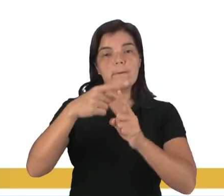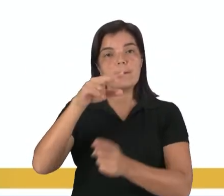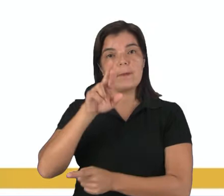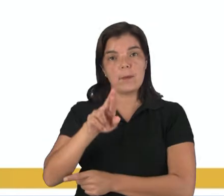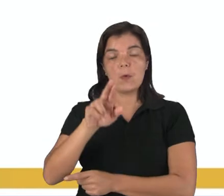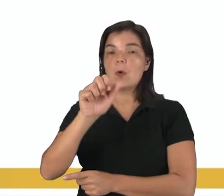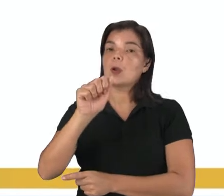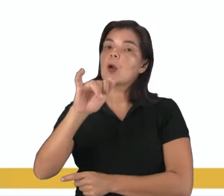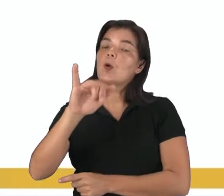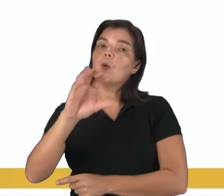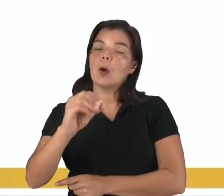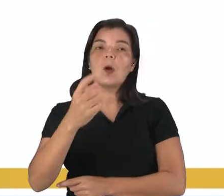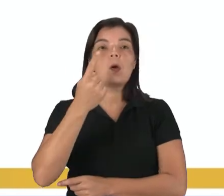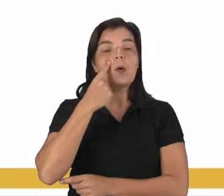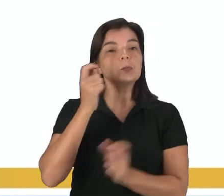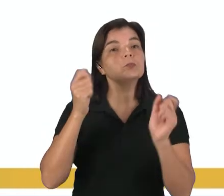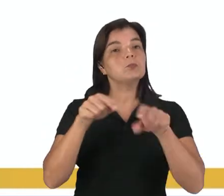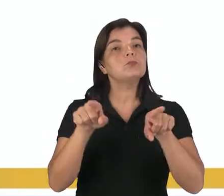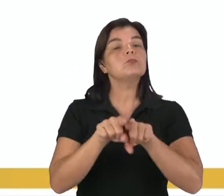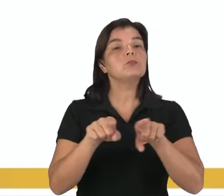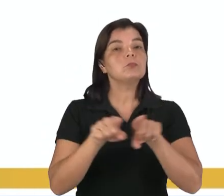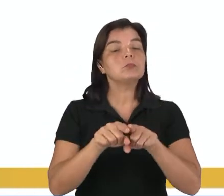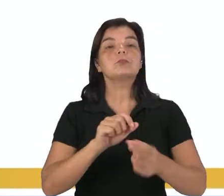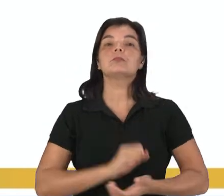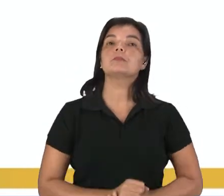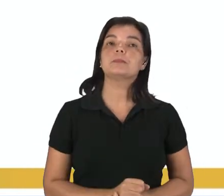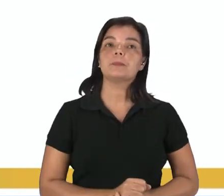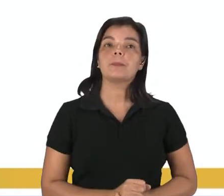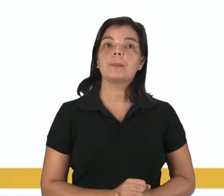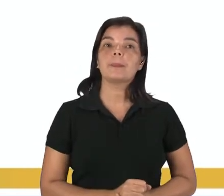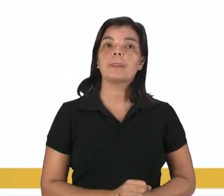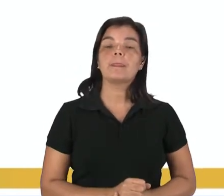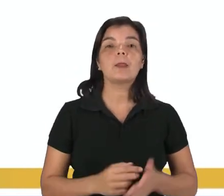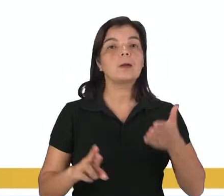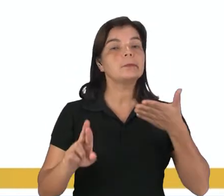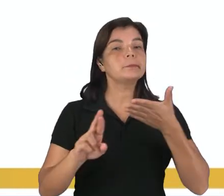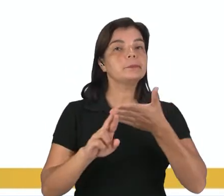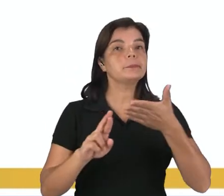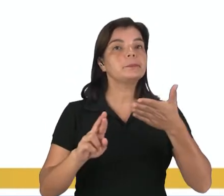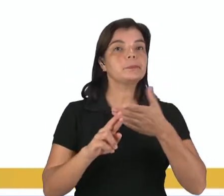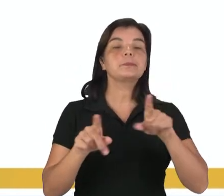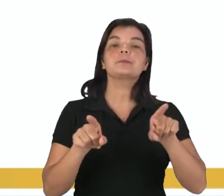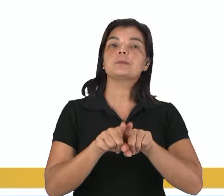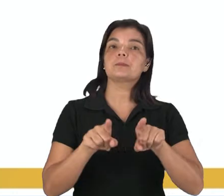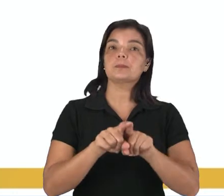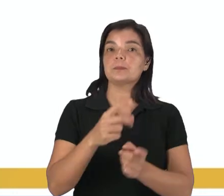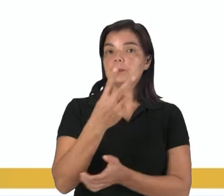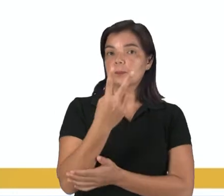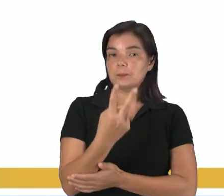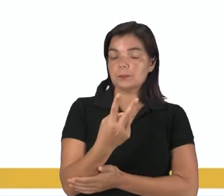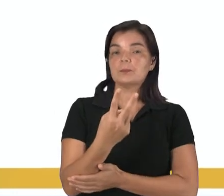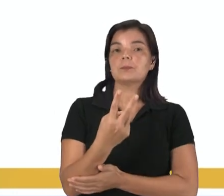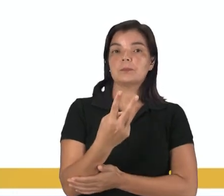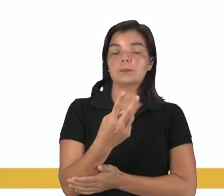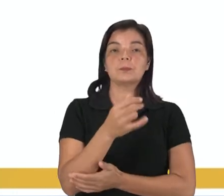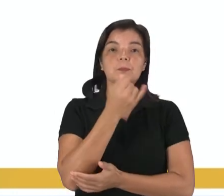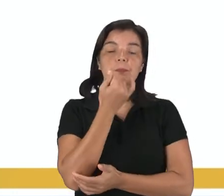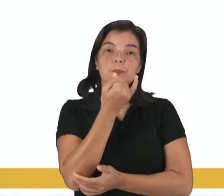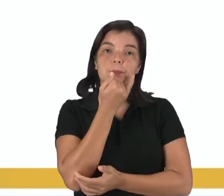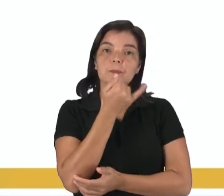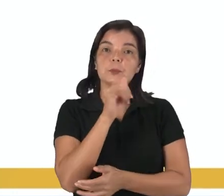vezes o raio né ou pode ser também né é representado aí por duas